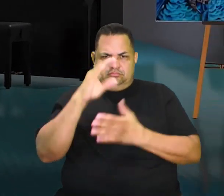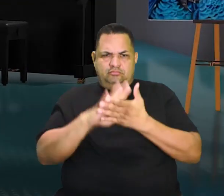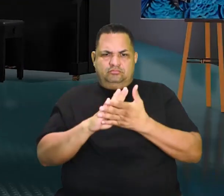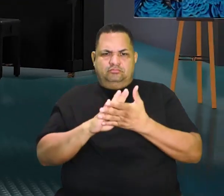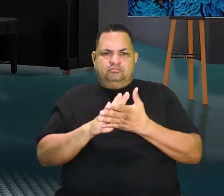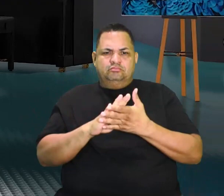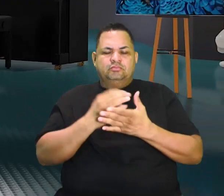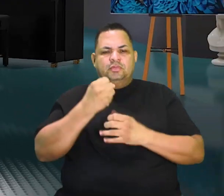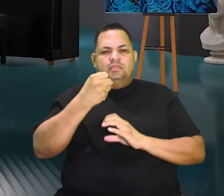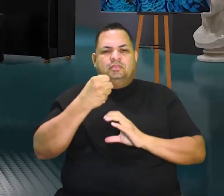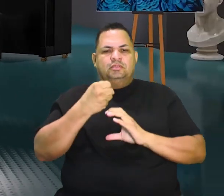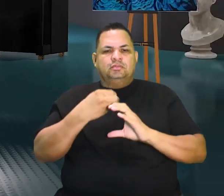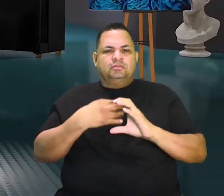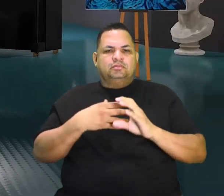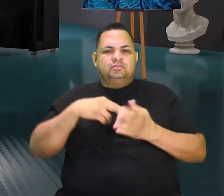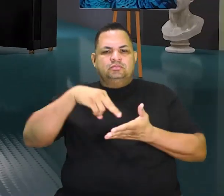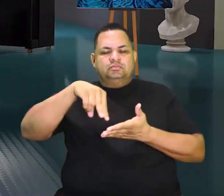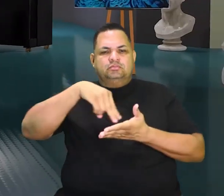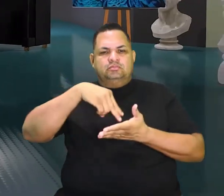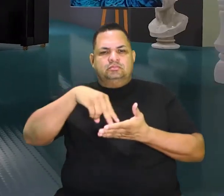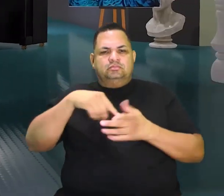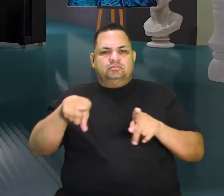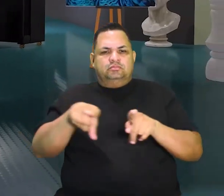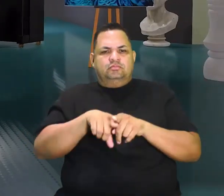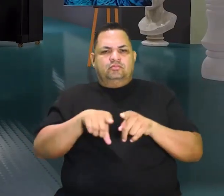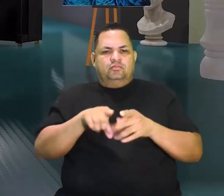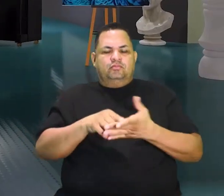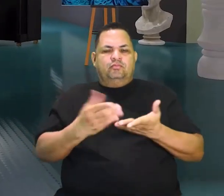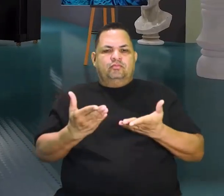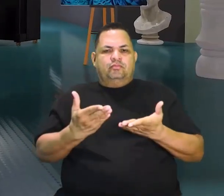estilos de dança, né, também das